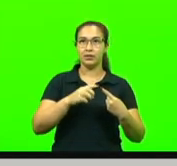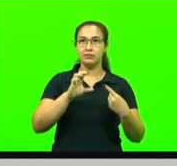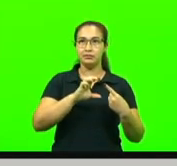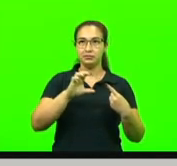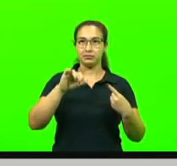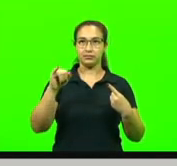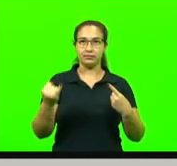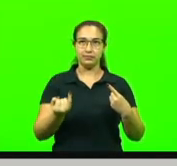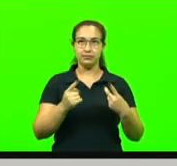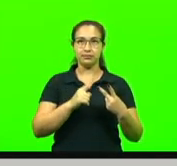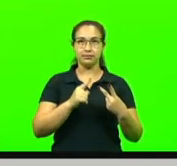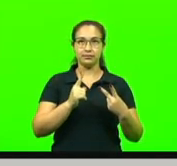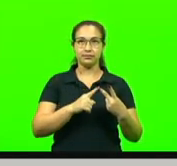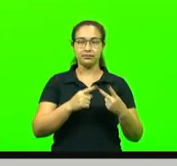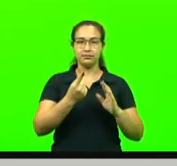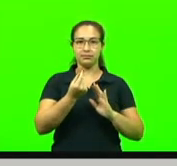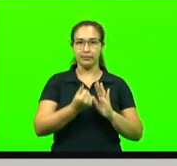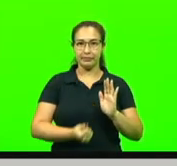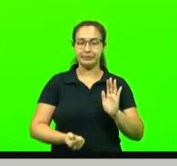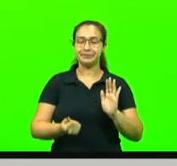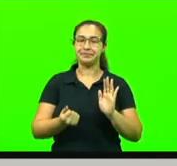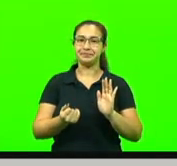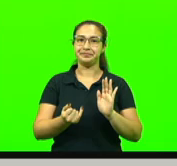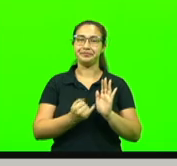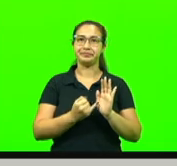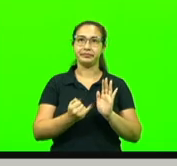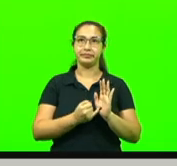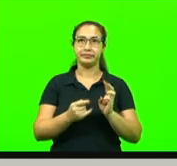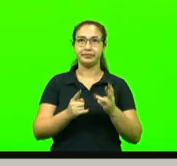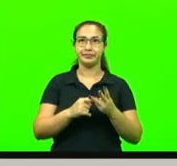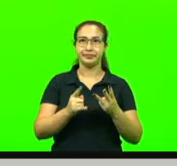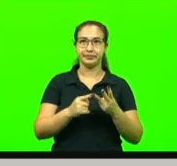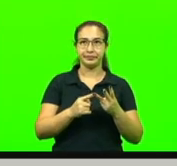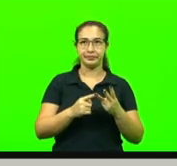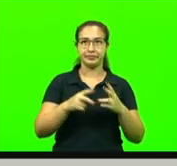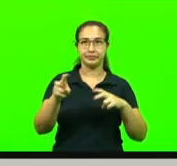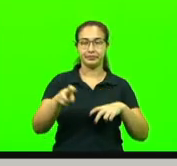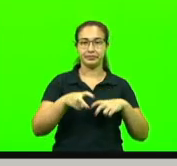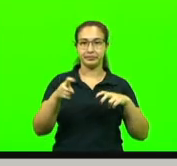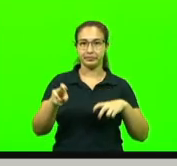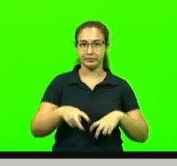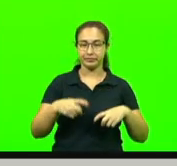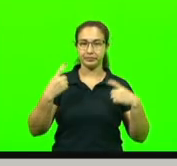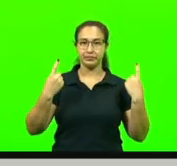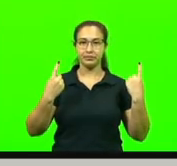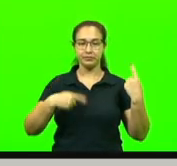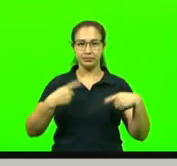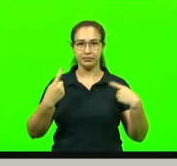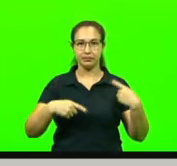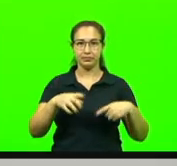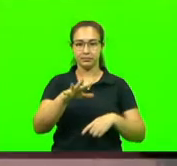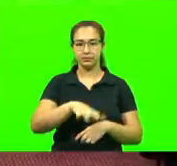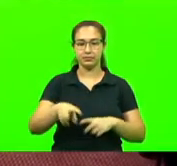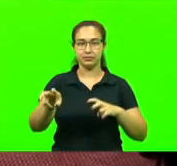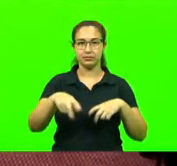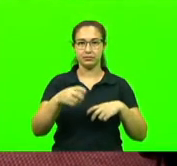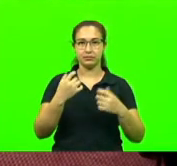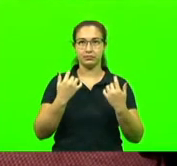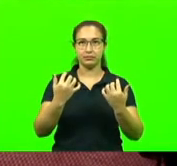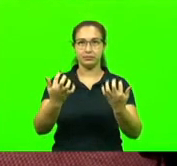Justiça, Comissão de Finanças e Comissão de Agricultura. Em discussão, o PL